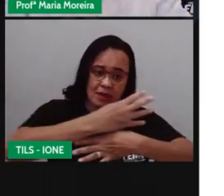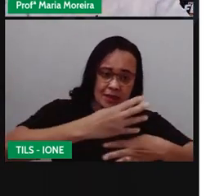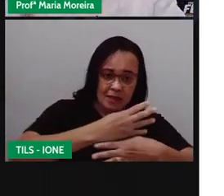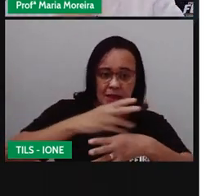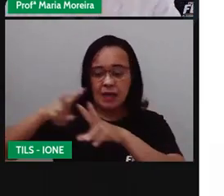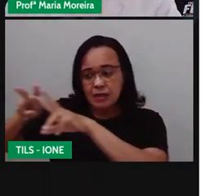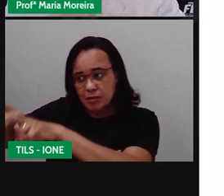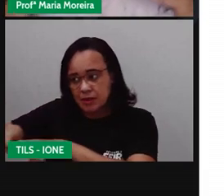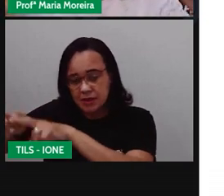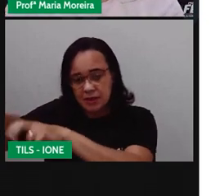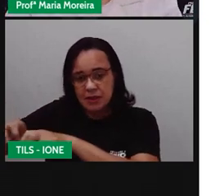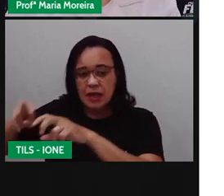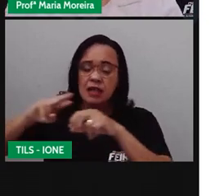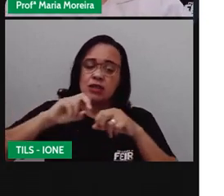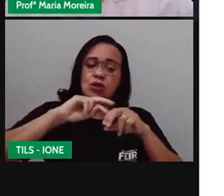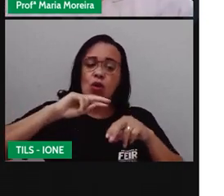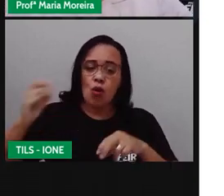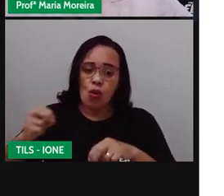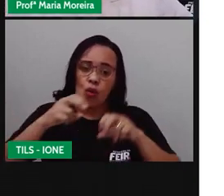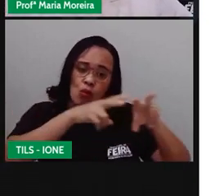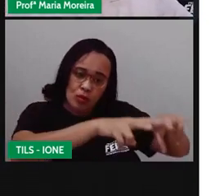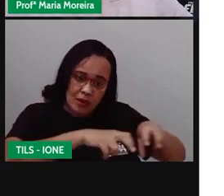campo e da cidade para a